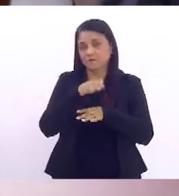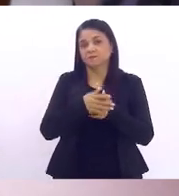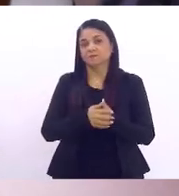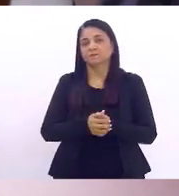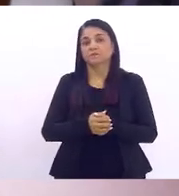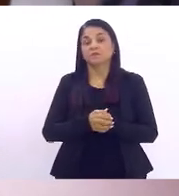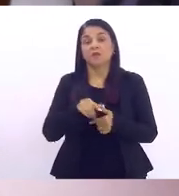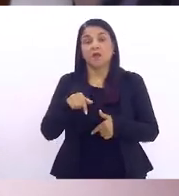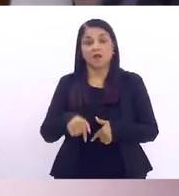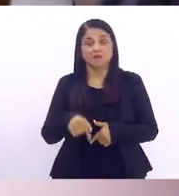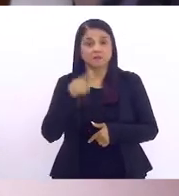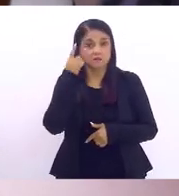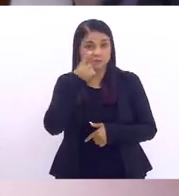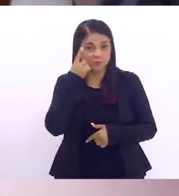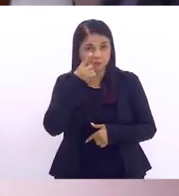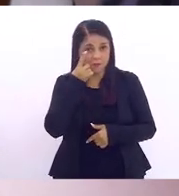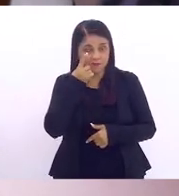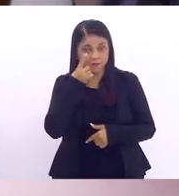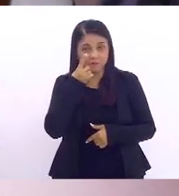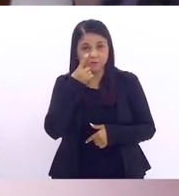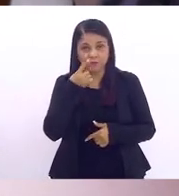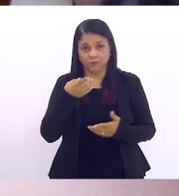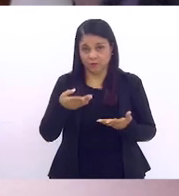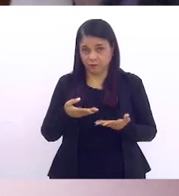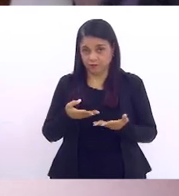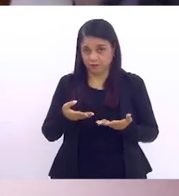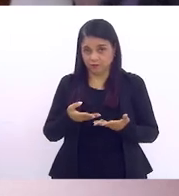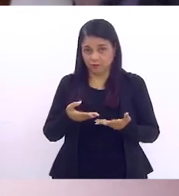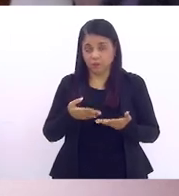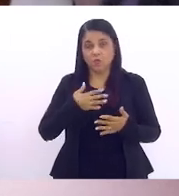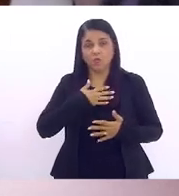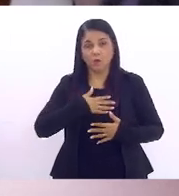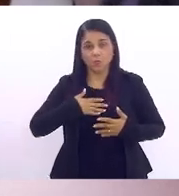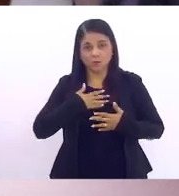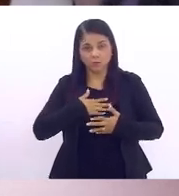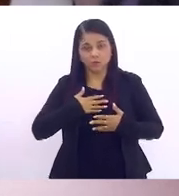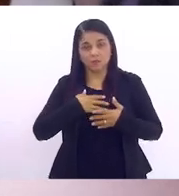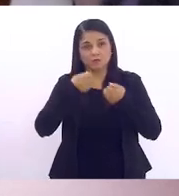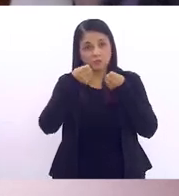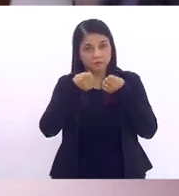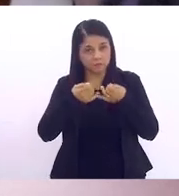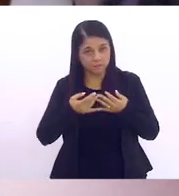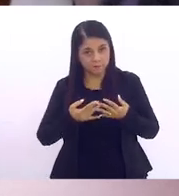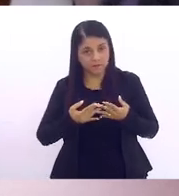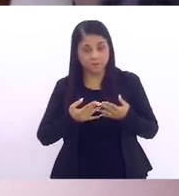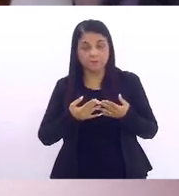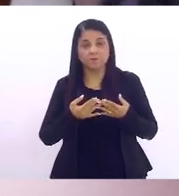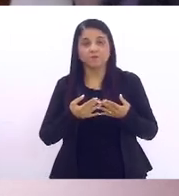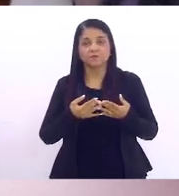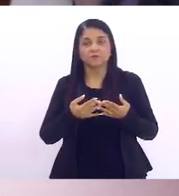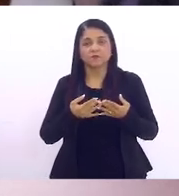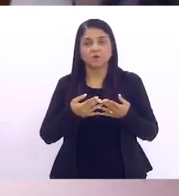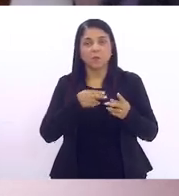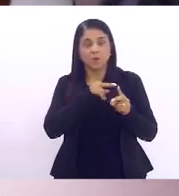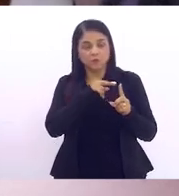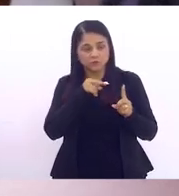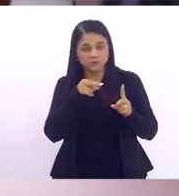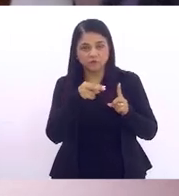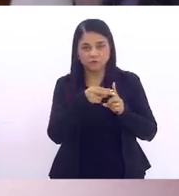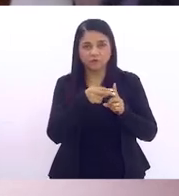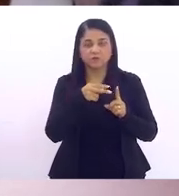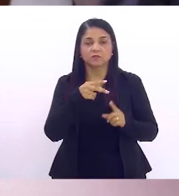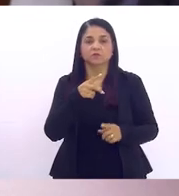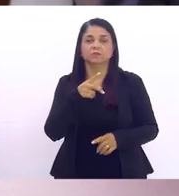aqui Deputado eu eu eh gostaria de ressaltar que do ponto de vista do Ministério